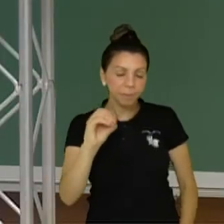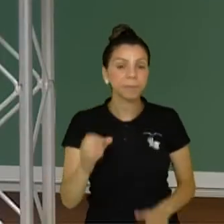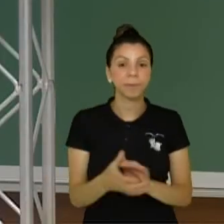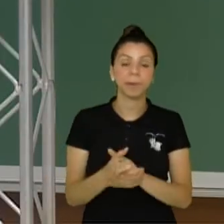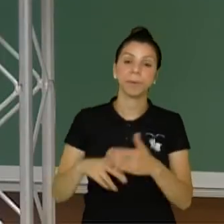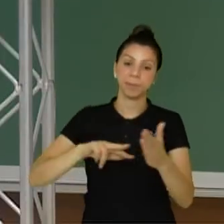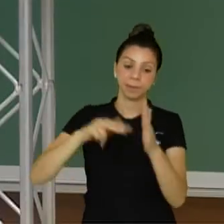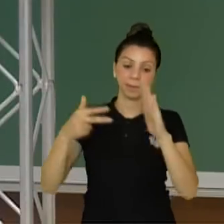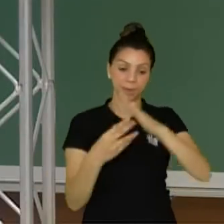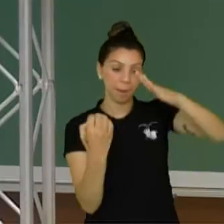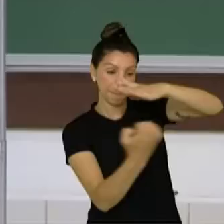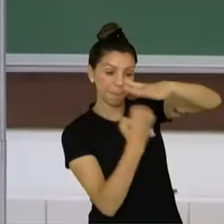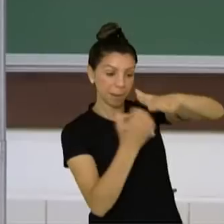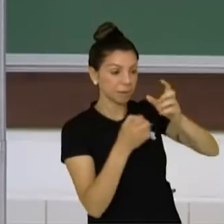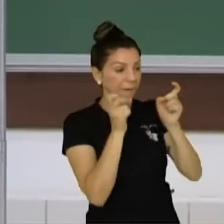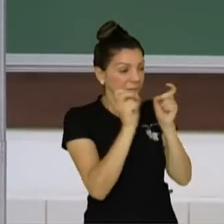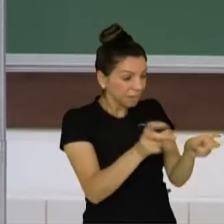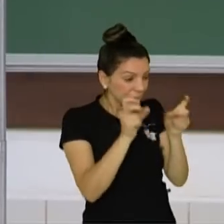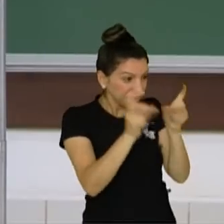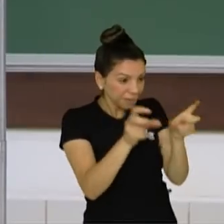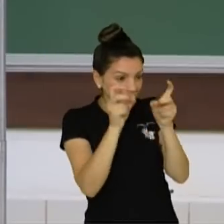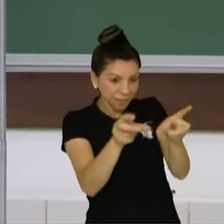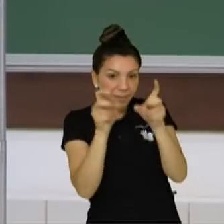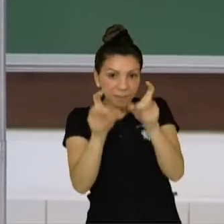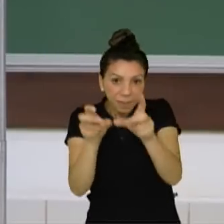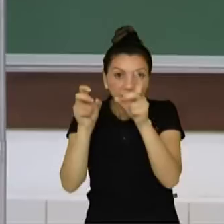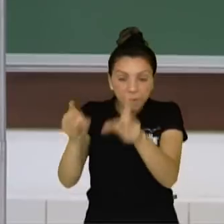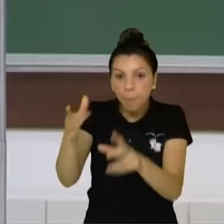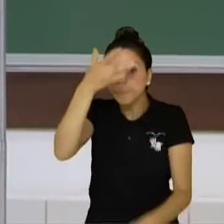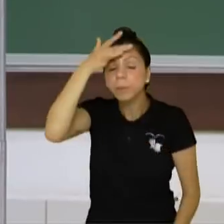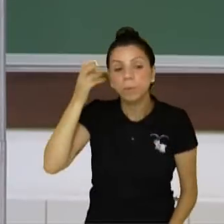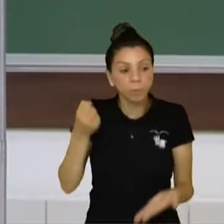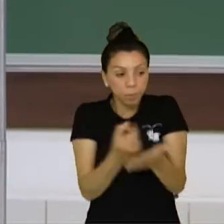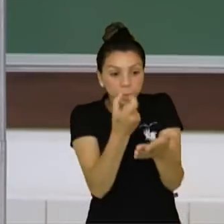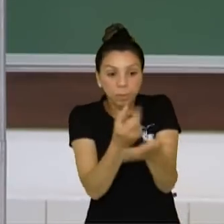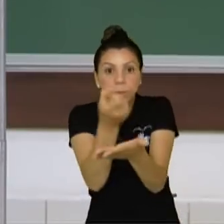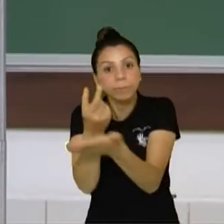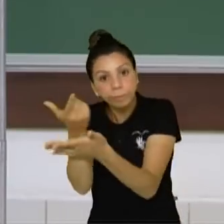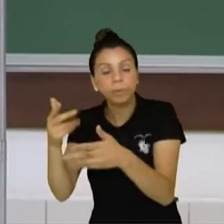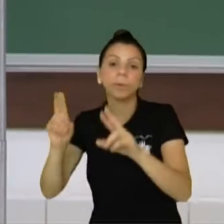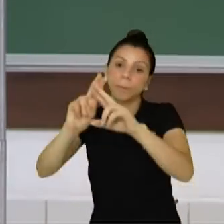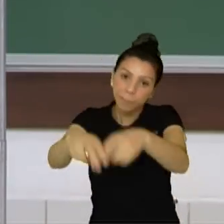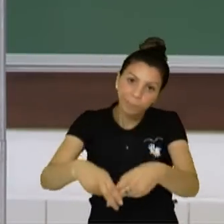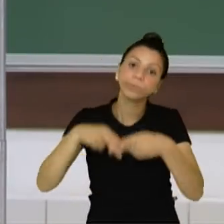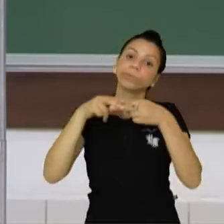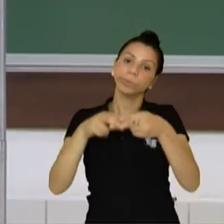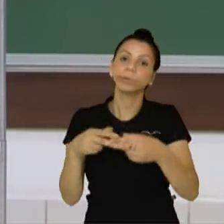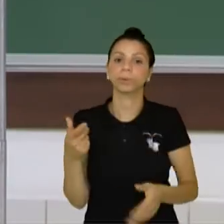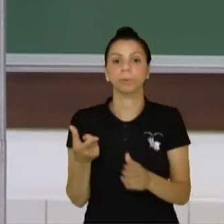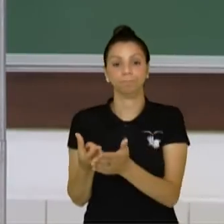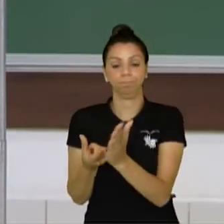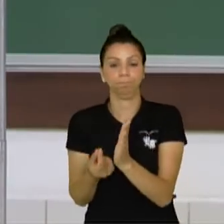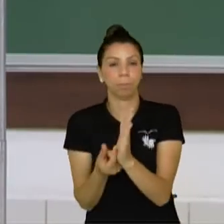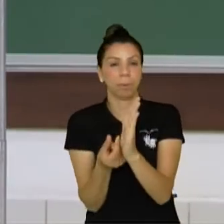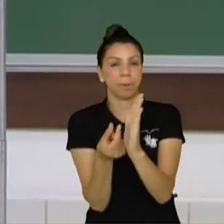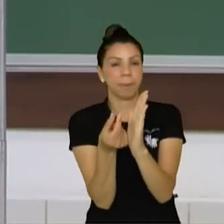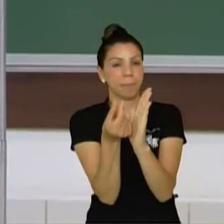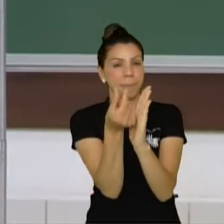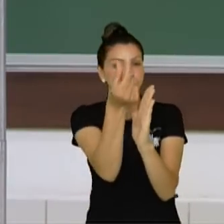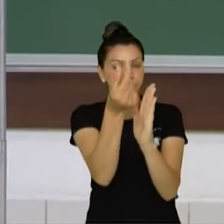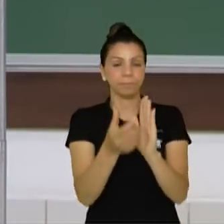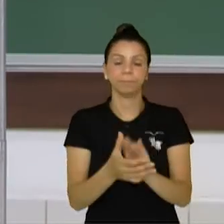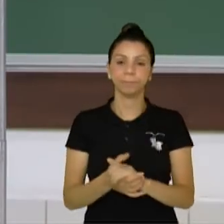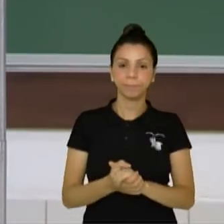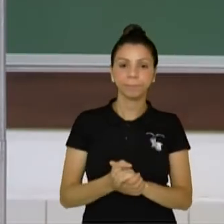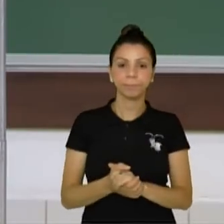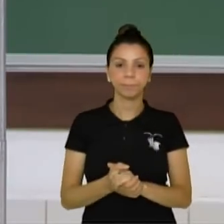para muitas pessoas, tinha um elevado número de consumidores e por isso ganhavam muito dinheiro. E olha só,